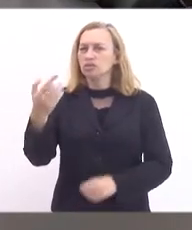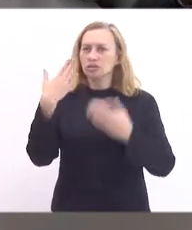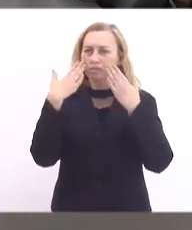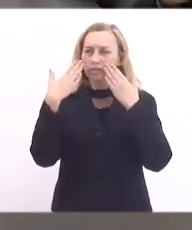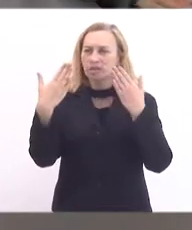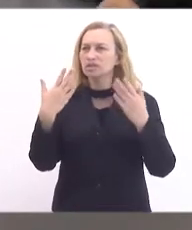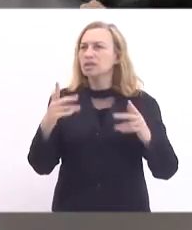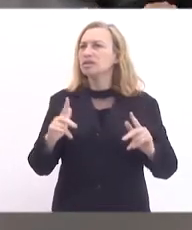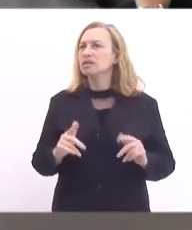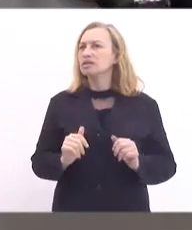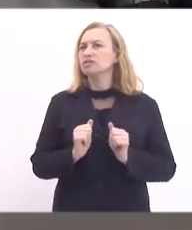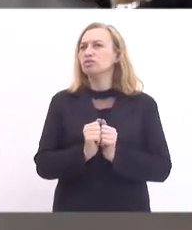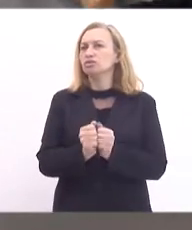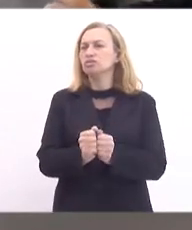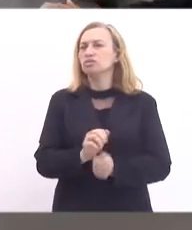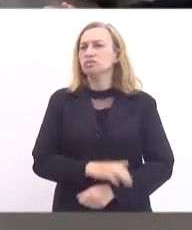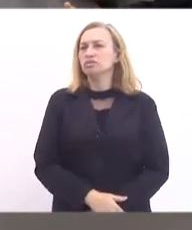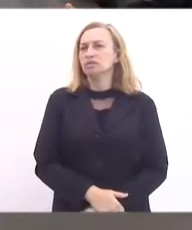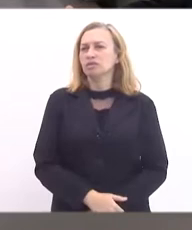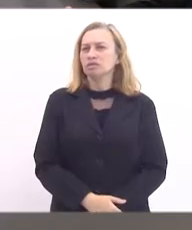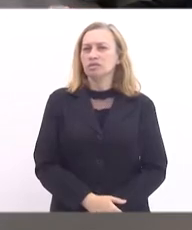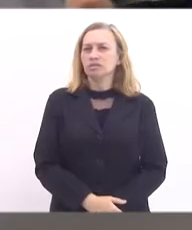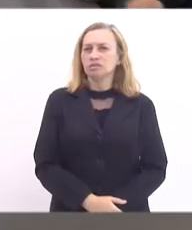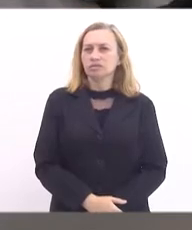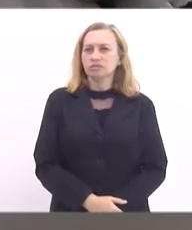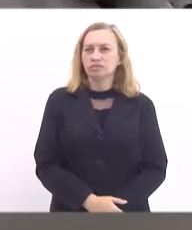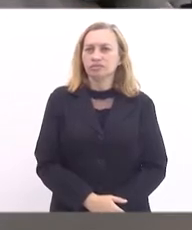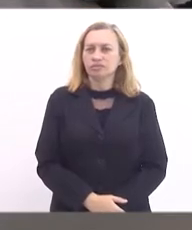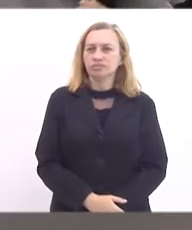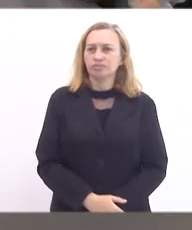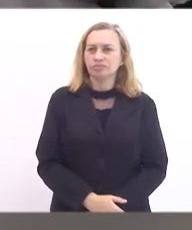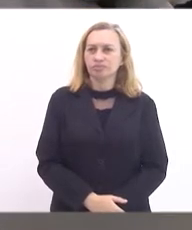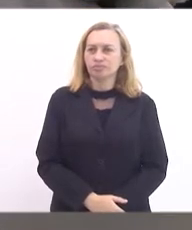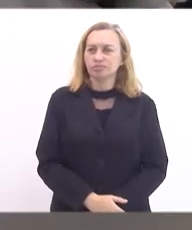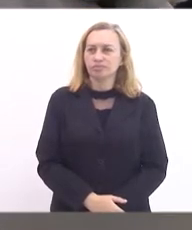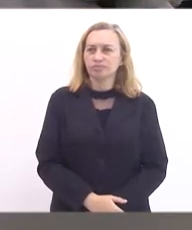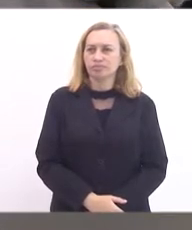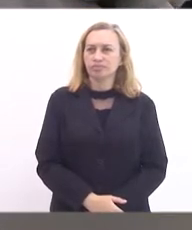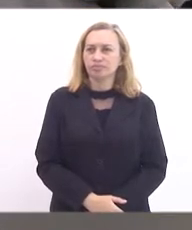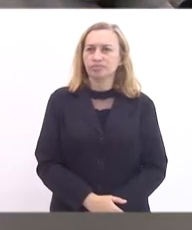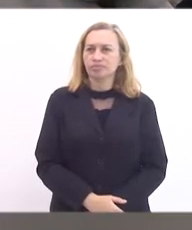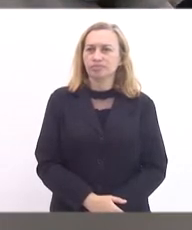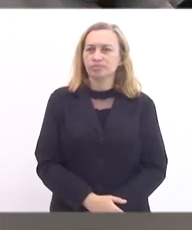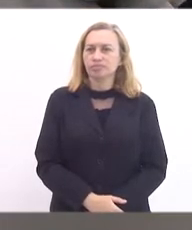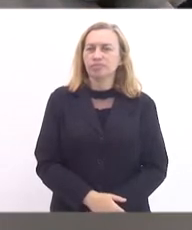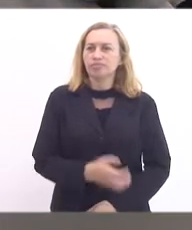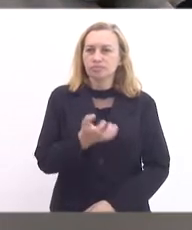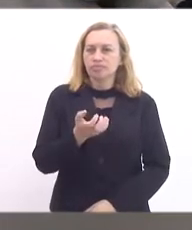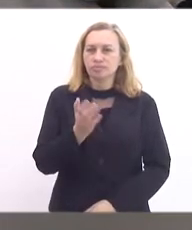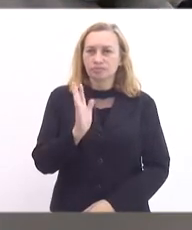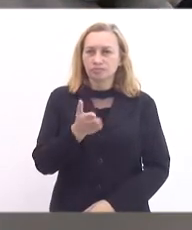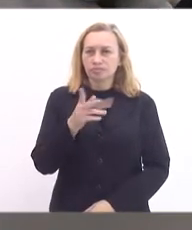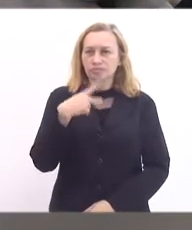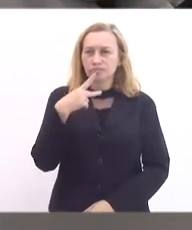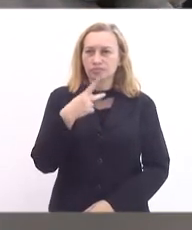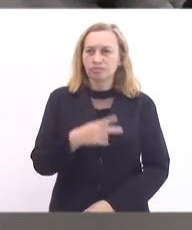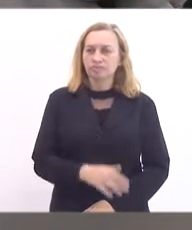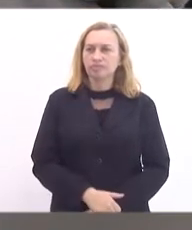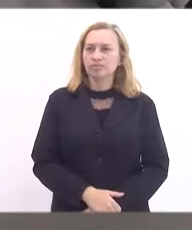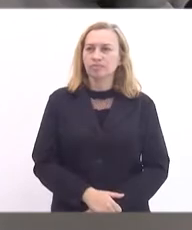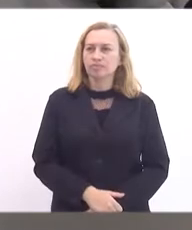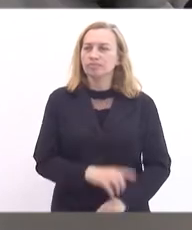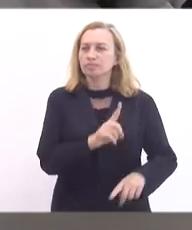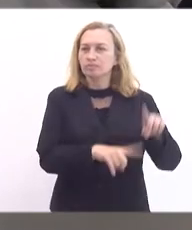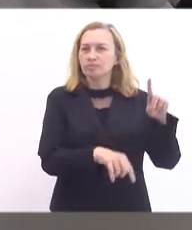apresentação dele o que eu quero aqui já deixar levantada que a cadeia dos produtos